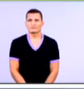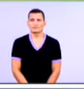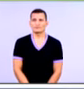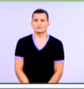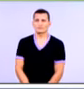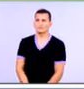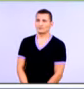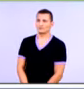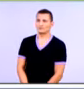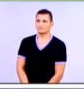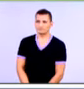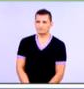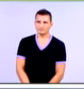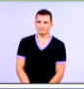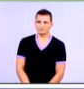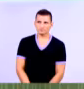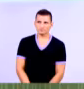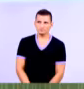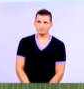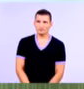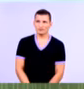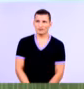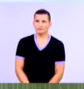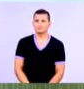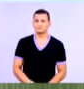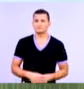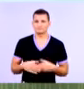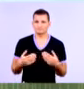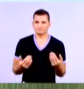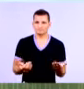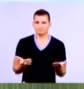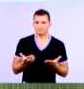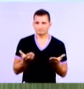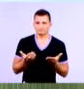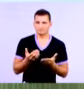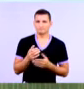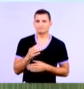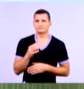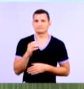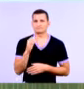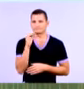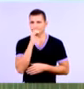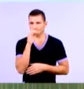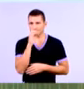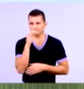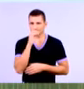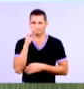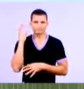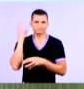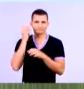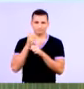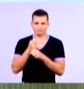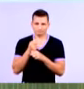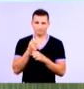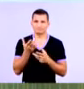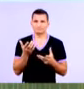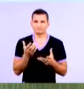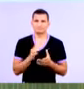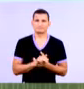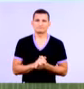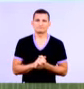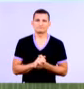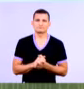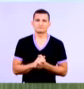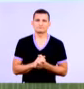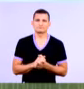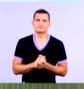Bom, eu dei uma corrida, né, porque a quantidade de informações, a gente passou isso nas aulas de